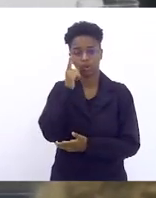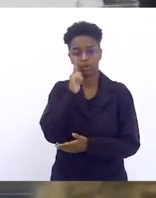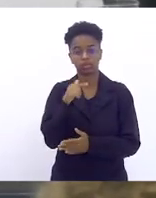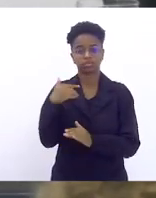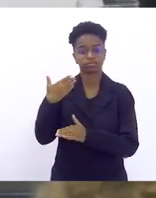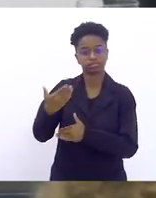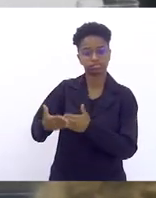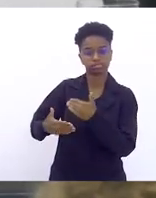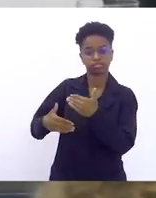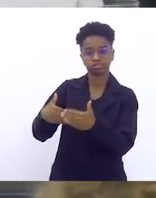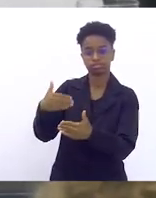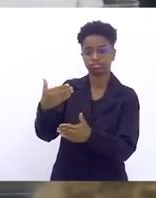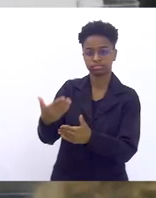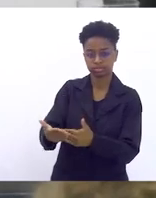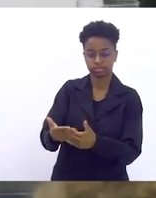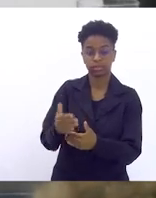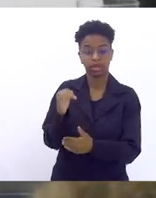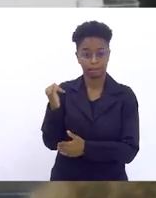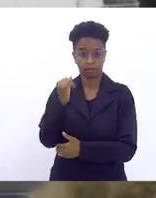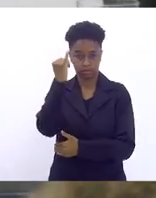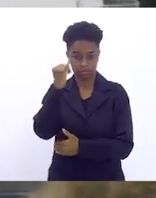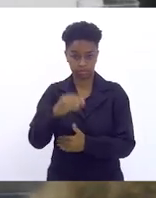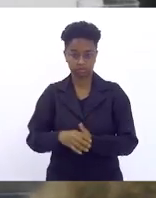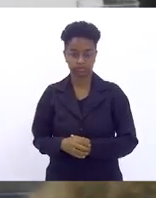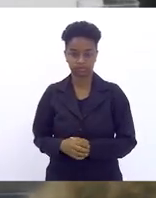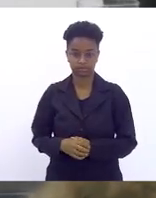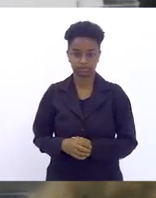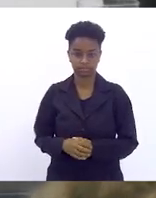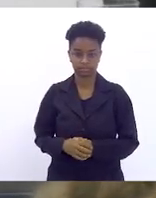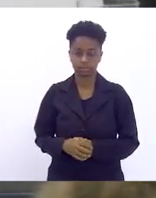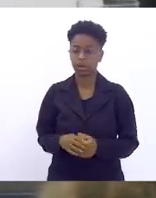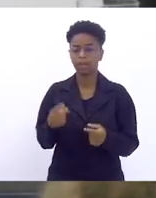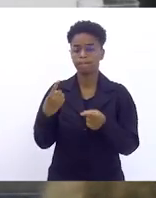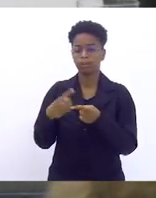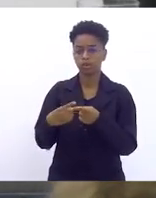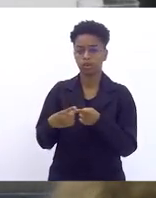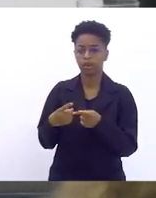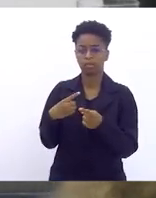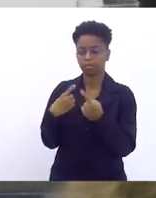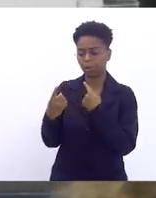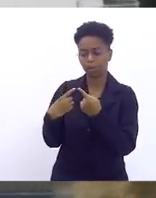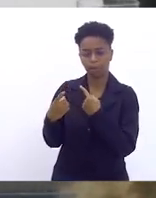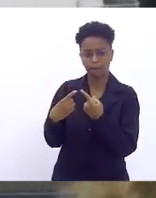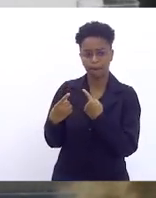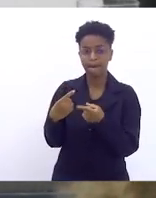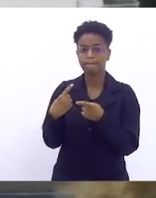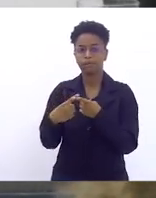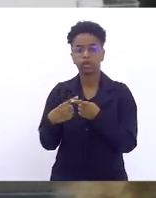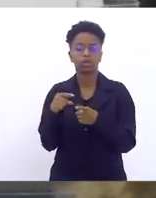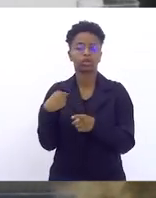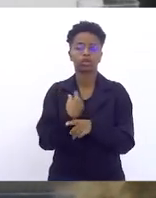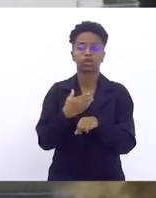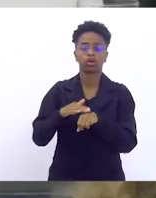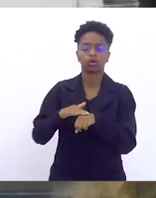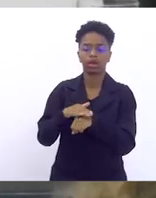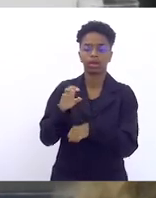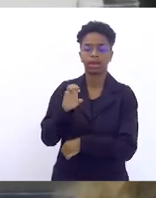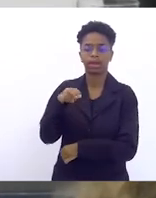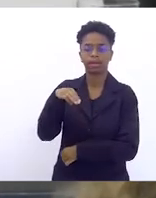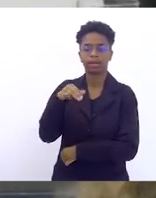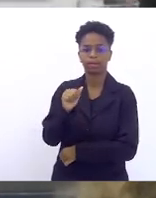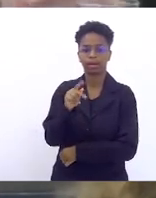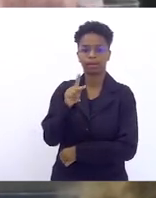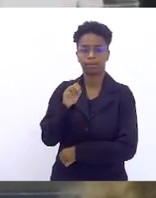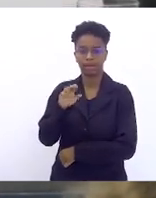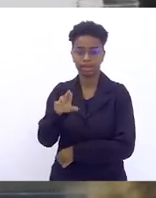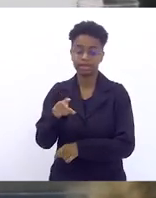passos mas Passos importantes e por que que isso tá na Seplag a gente tem conversado com a Emater com a secretaria de agricultura